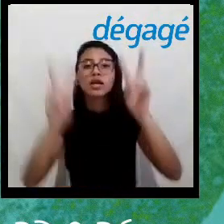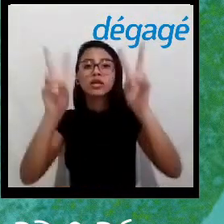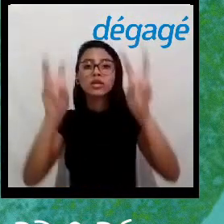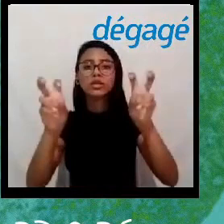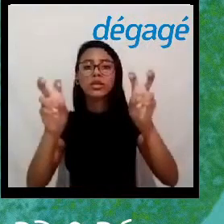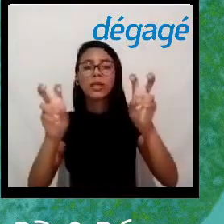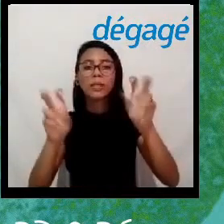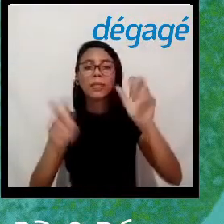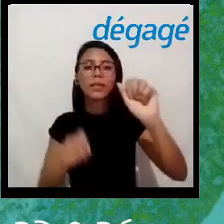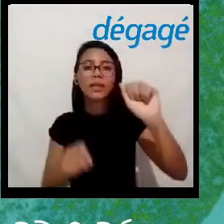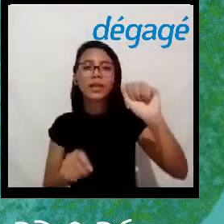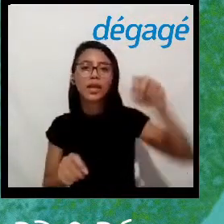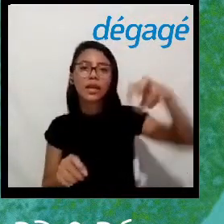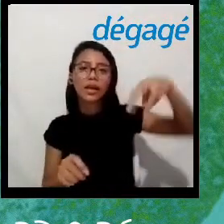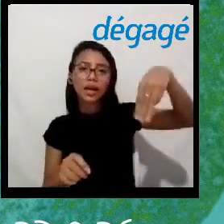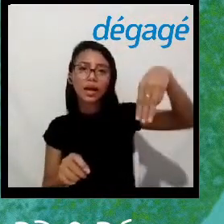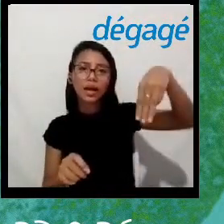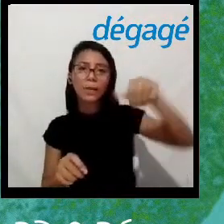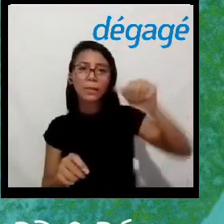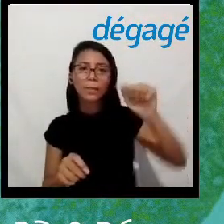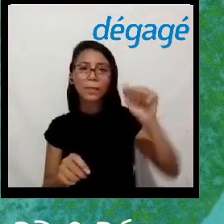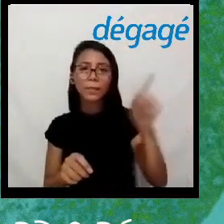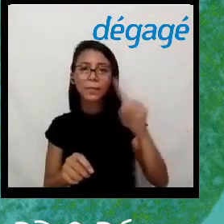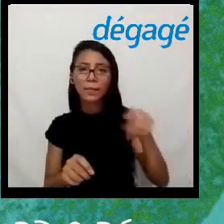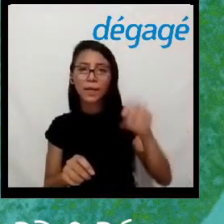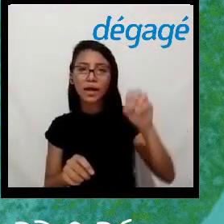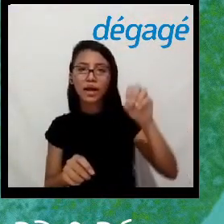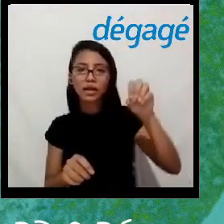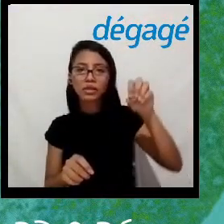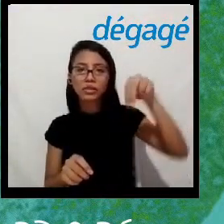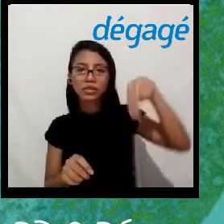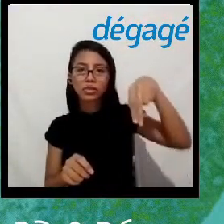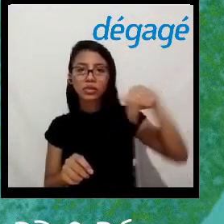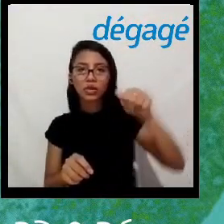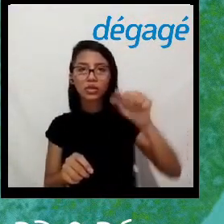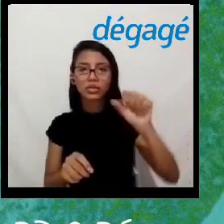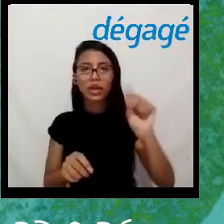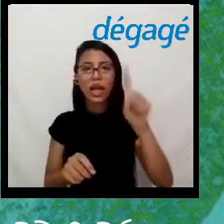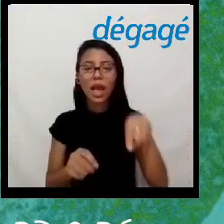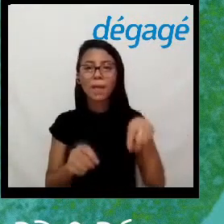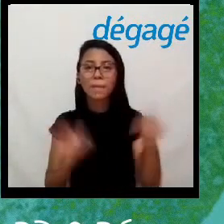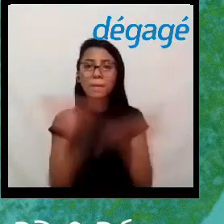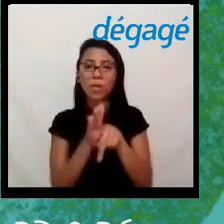Amazonas, quando iam guerrear, elas desde pequena,